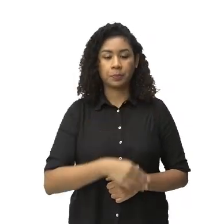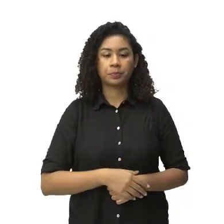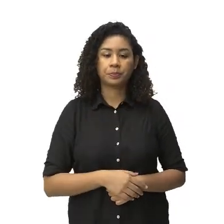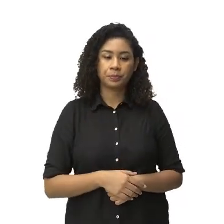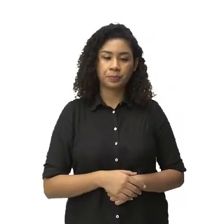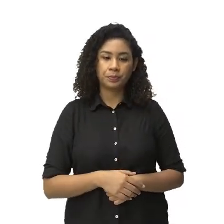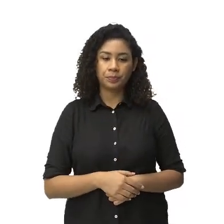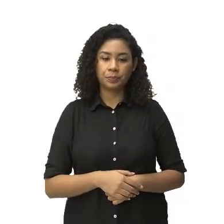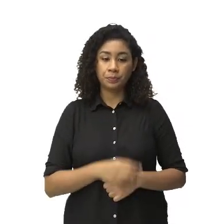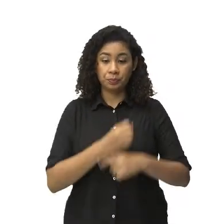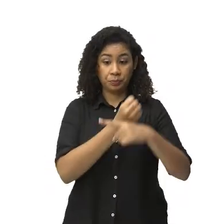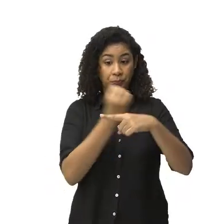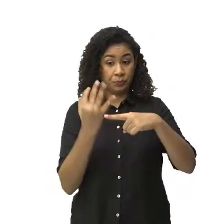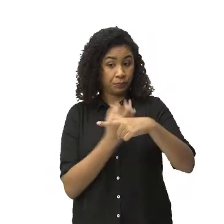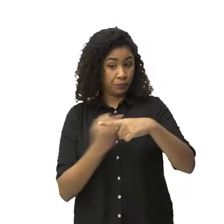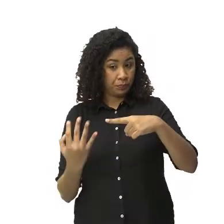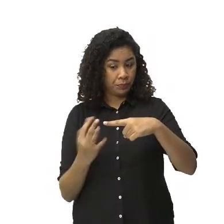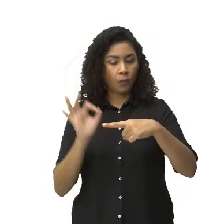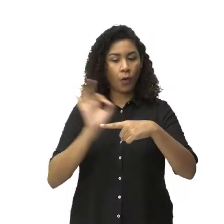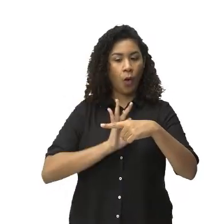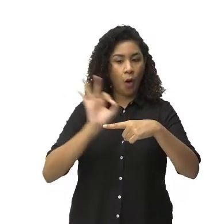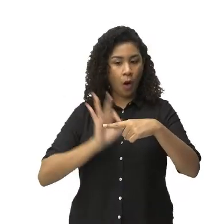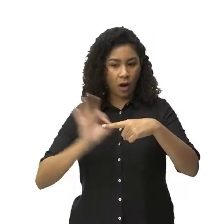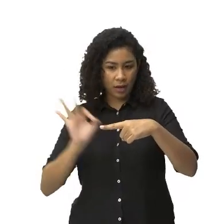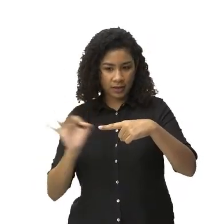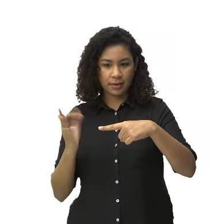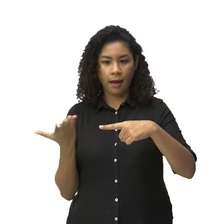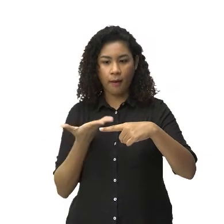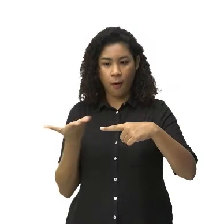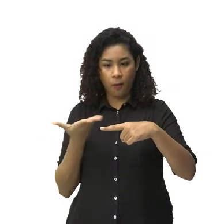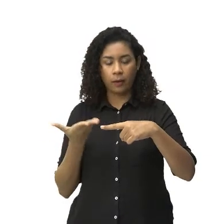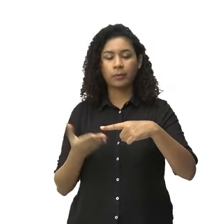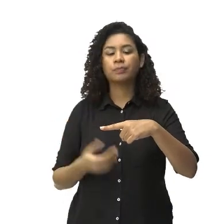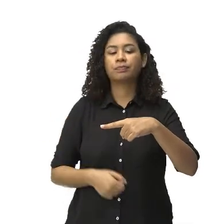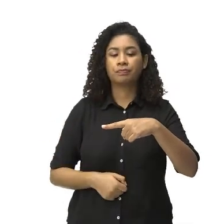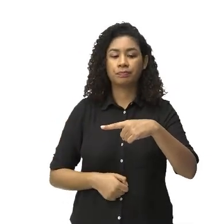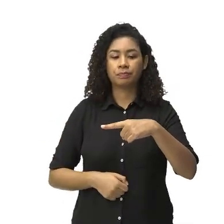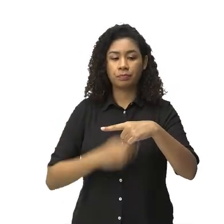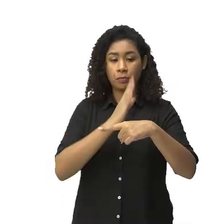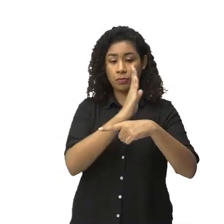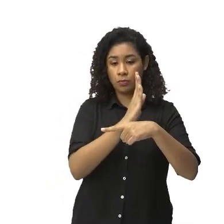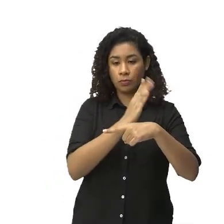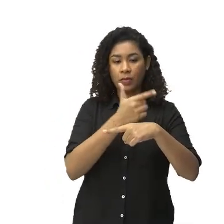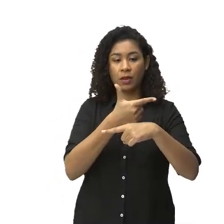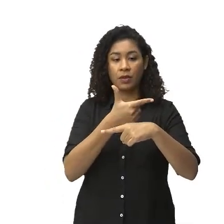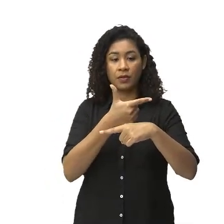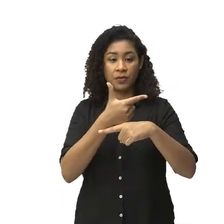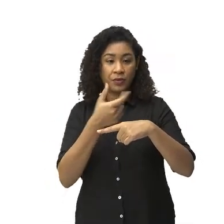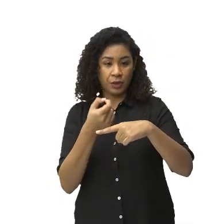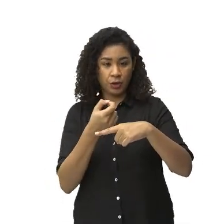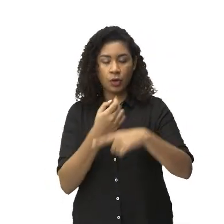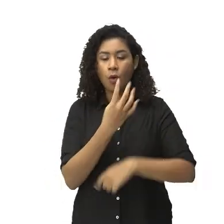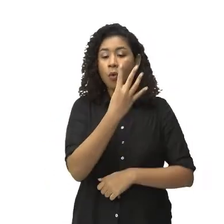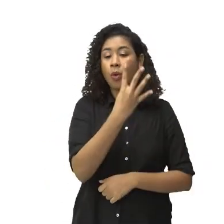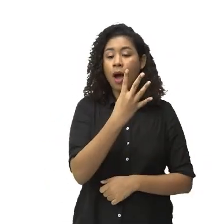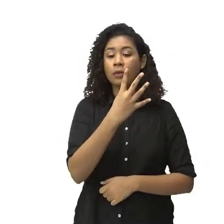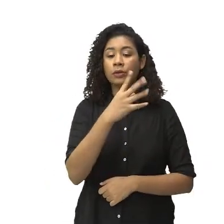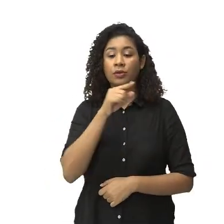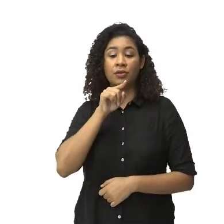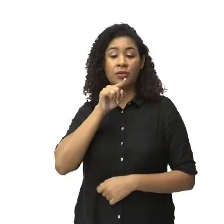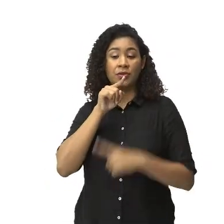Vamos resolver logo o numerador, né? Vamos aqui. 4 vezes 5, 20. Eu tenho agora